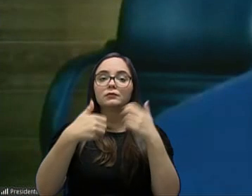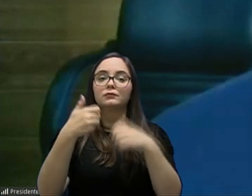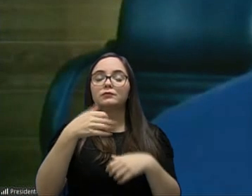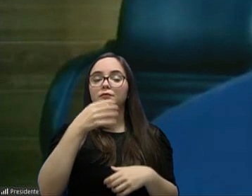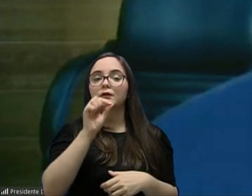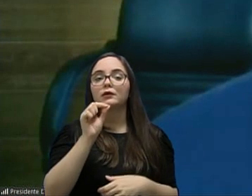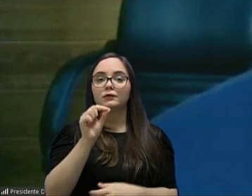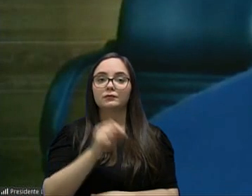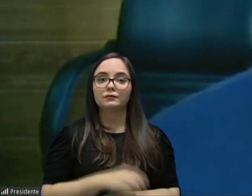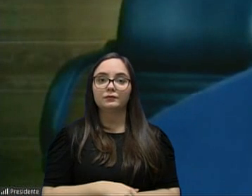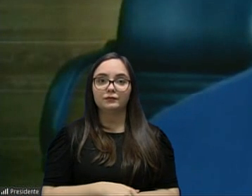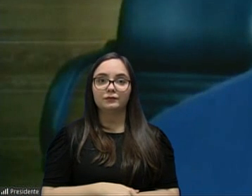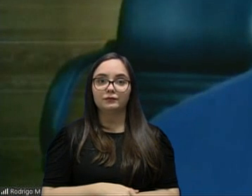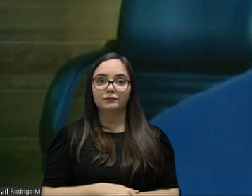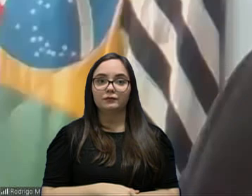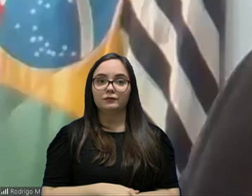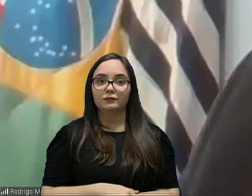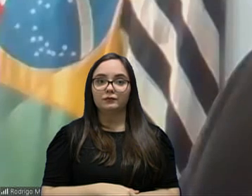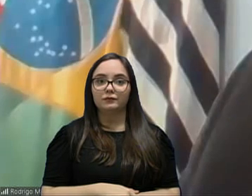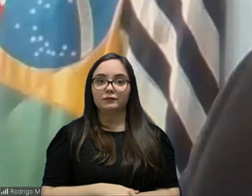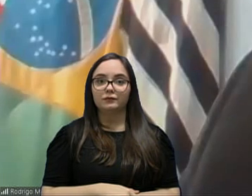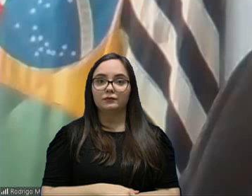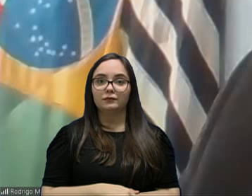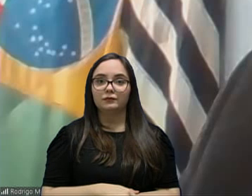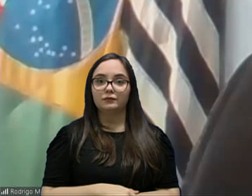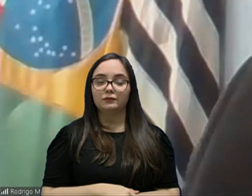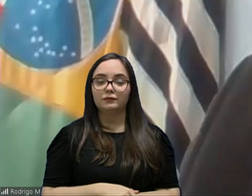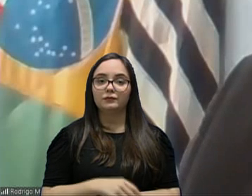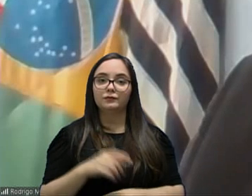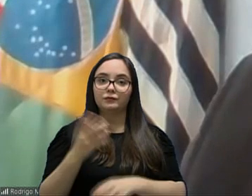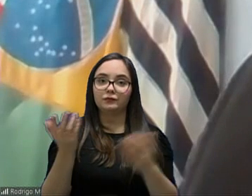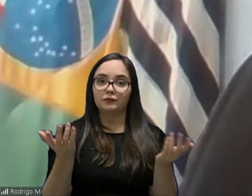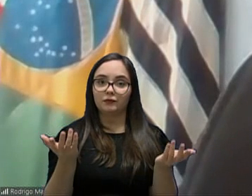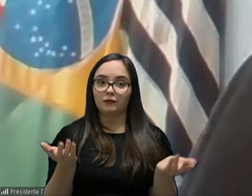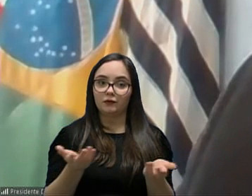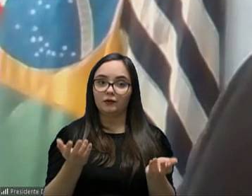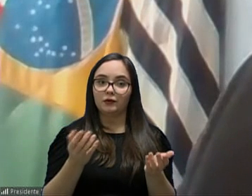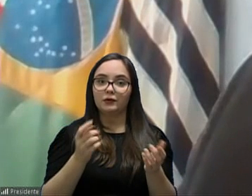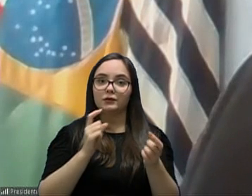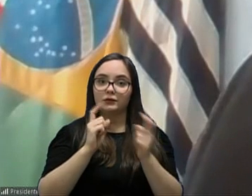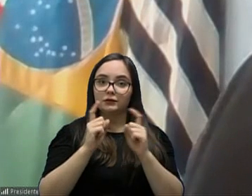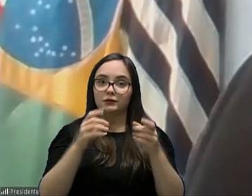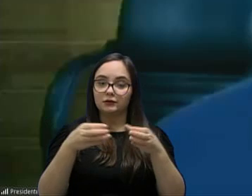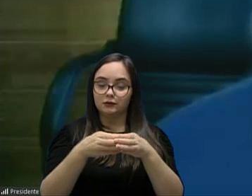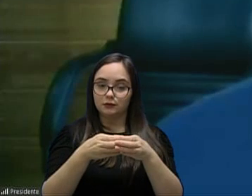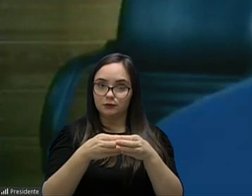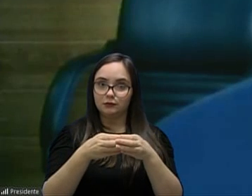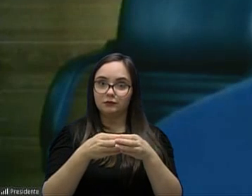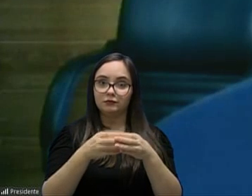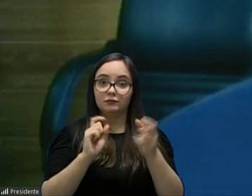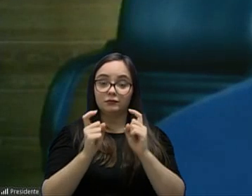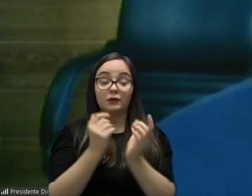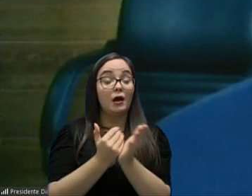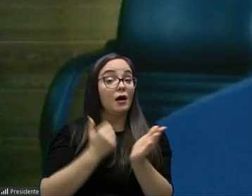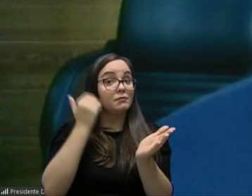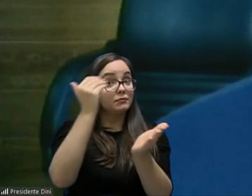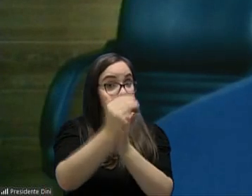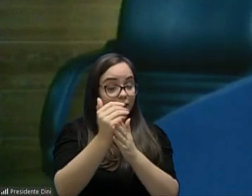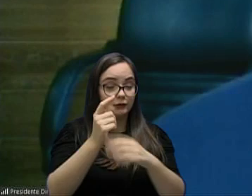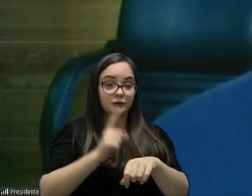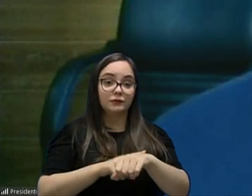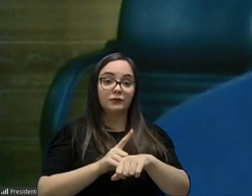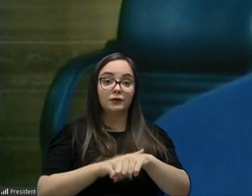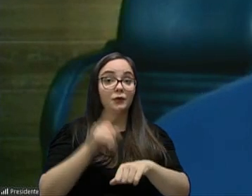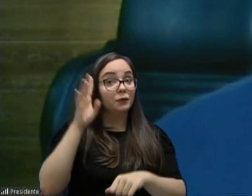aqui. Presidente, o Martinez pediu para manifestar. Uma sessão extraordinária do projeto 66 para a